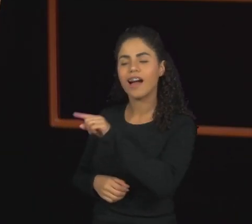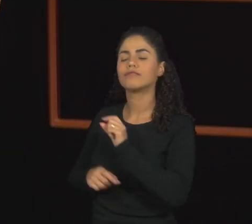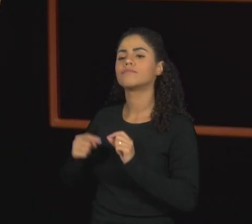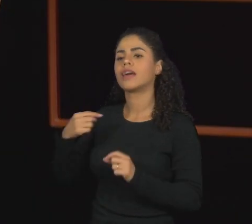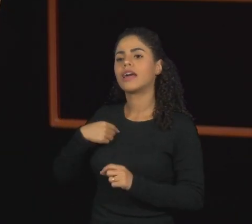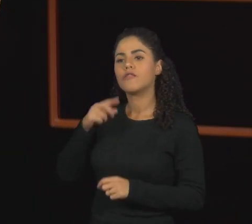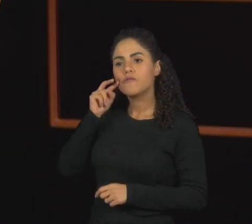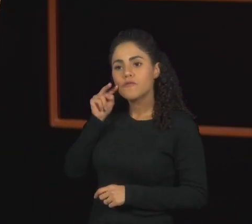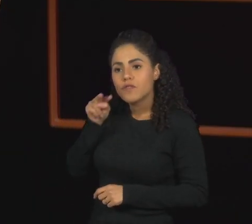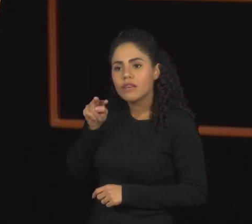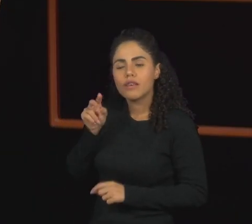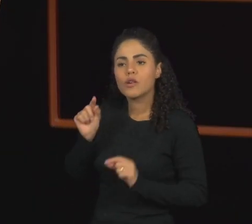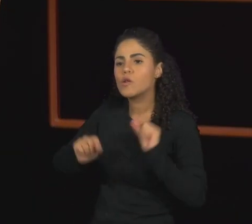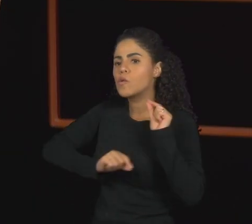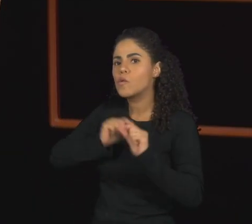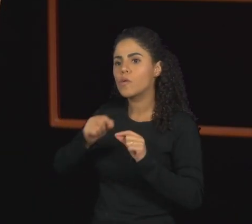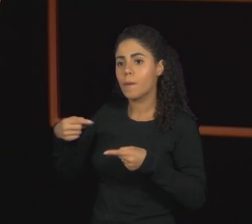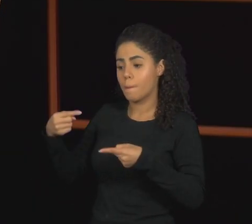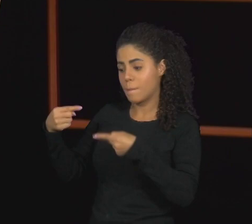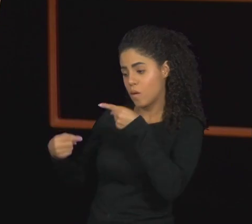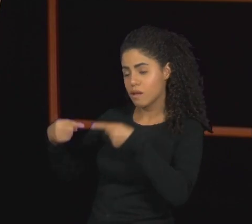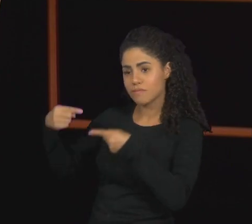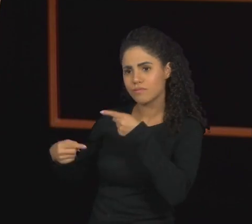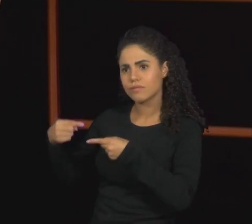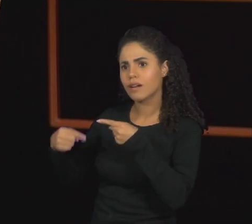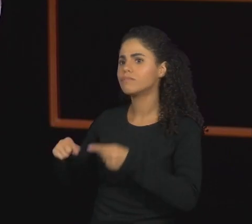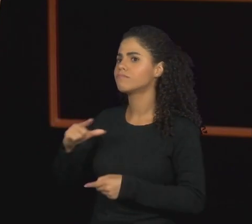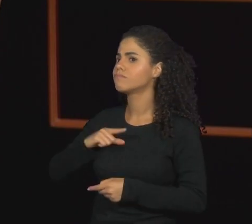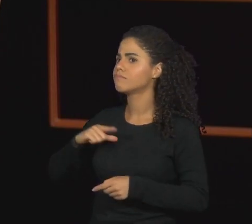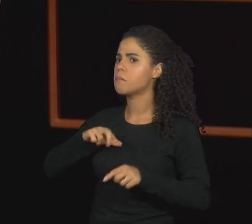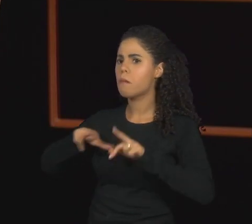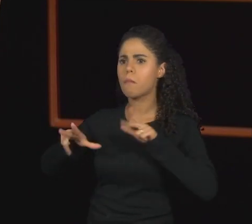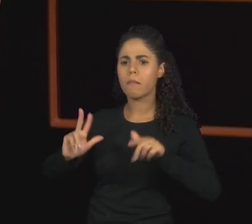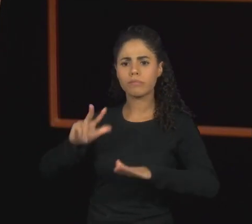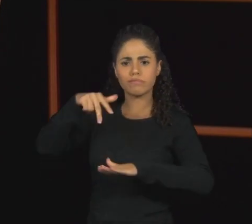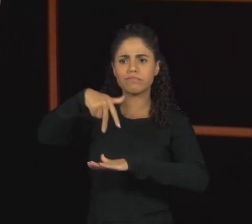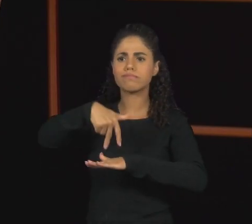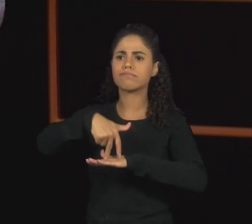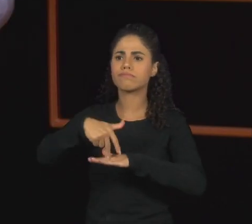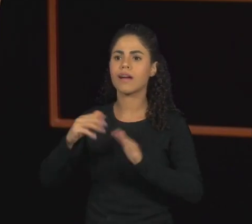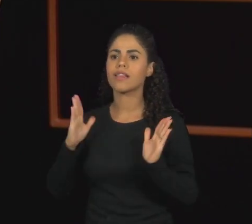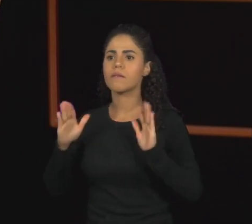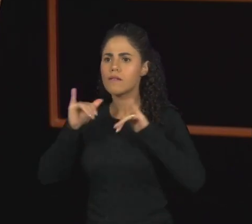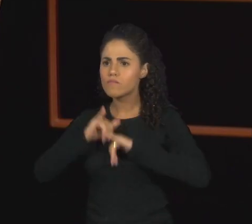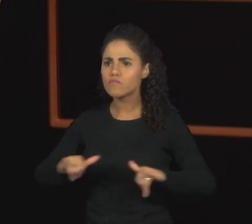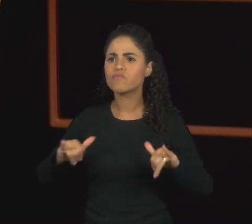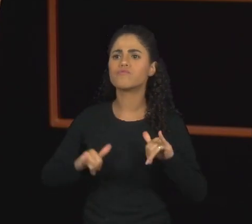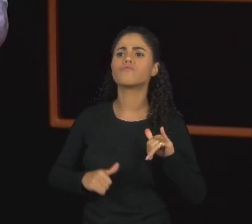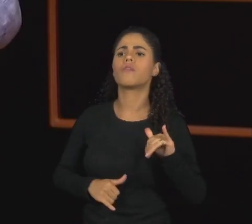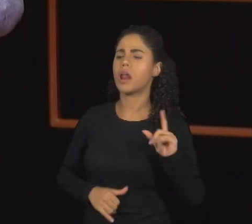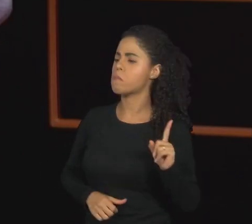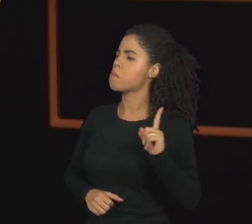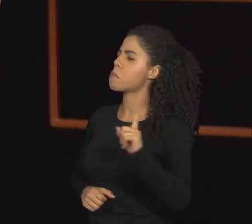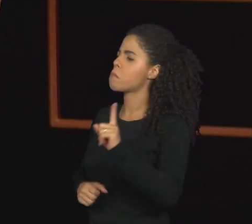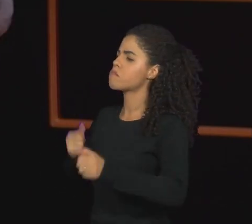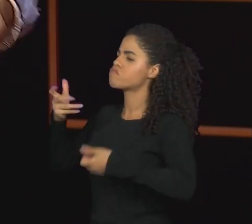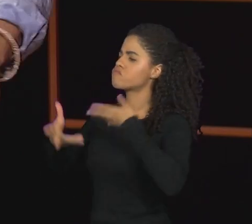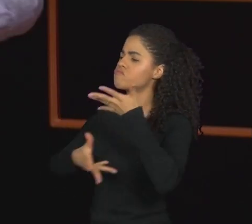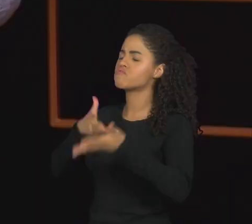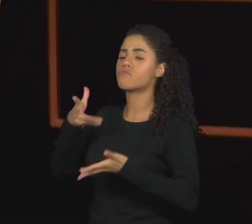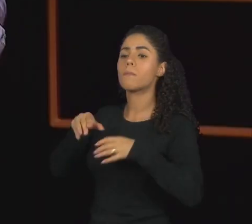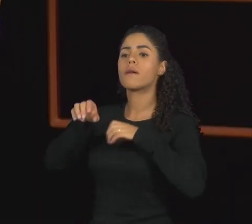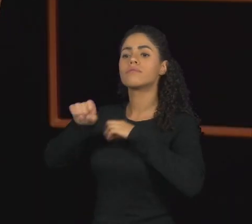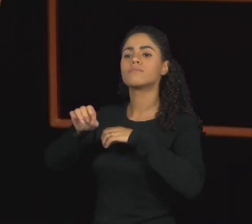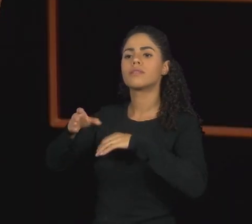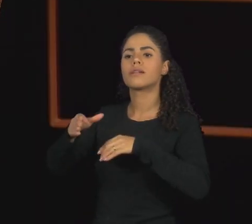pulsa a política. Todos os candidatos, na época de eleição, vão até lá falar com os estudantes. Os